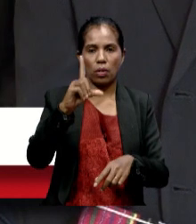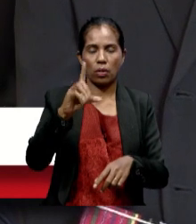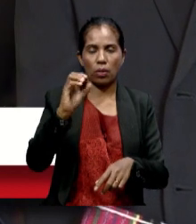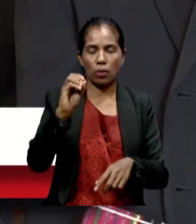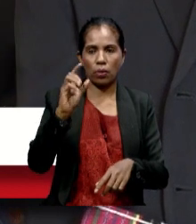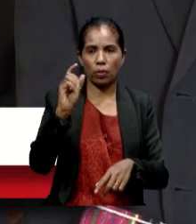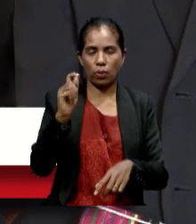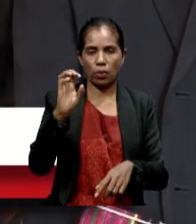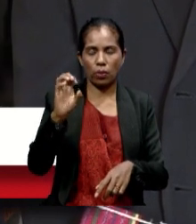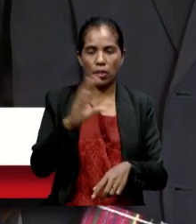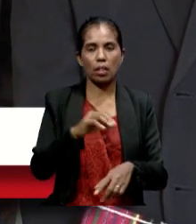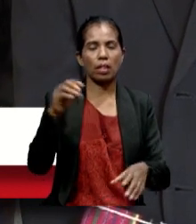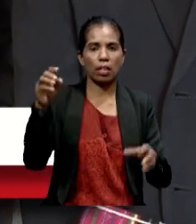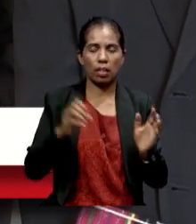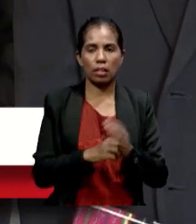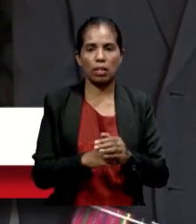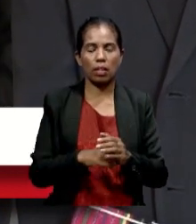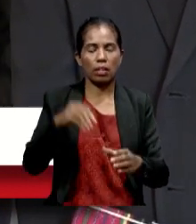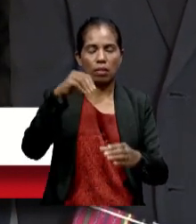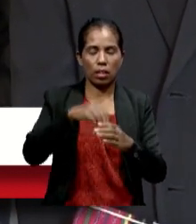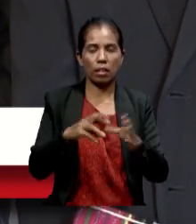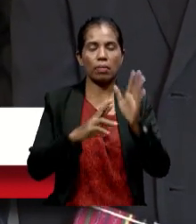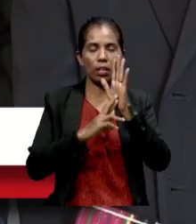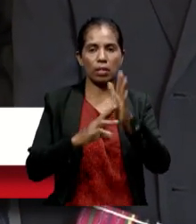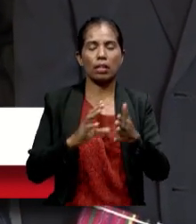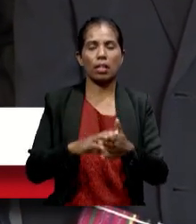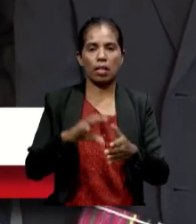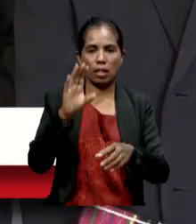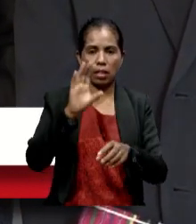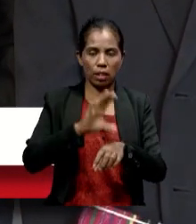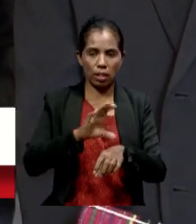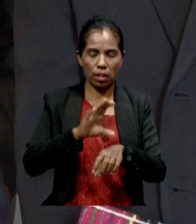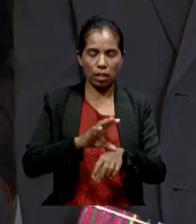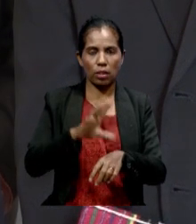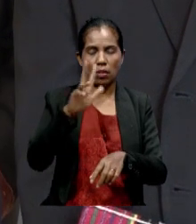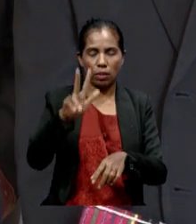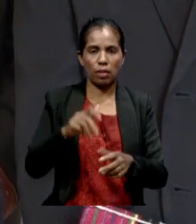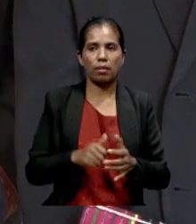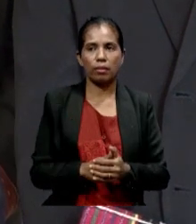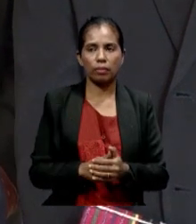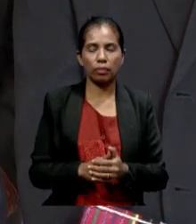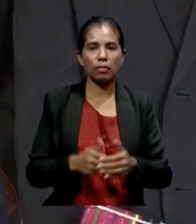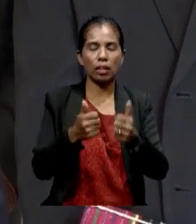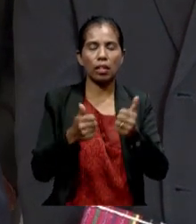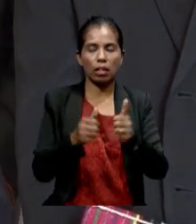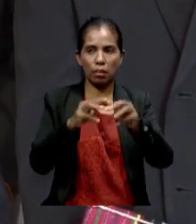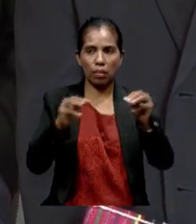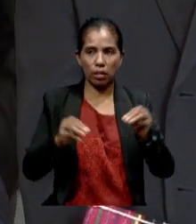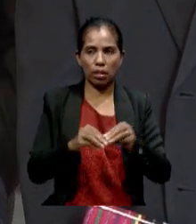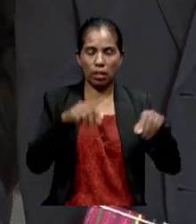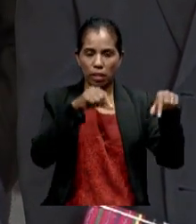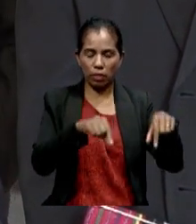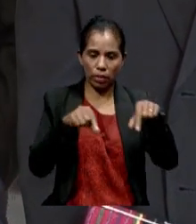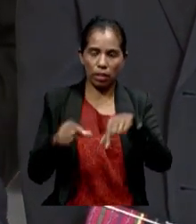se envolvemos representantes da Diocese de Tolo, Arte Marcial Sira, a Deficiência